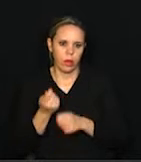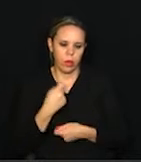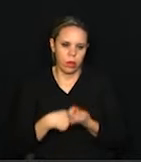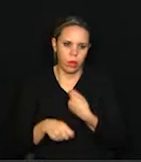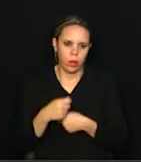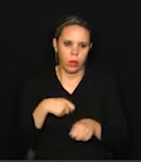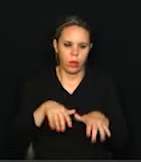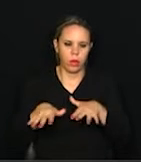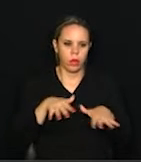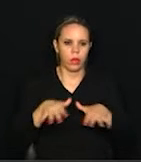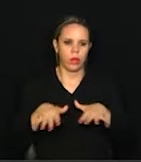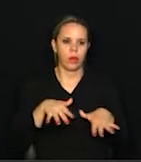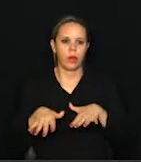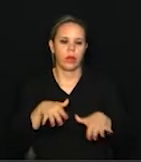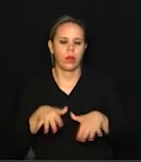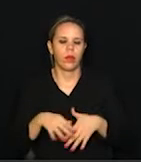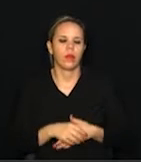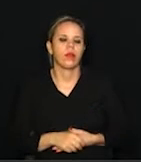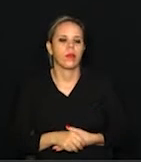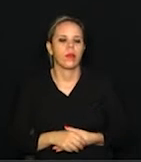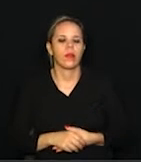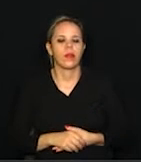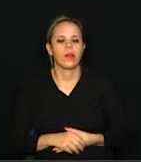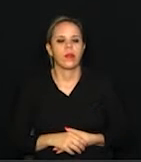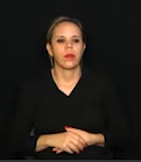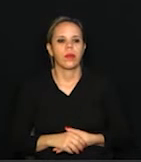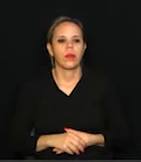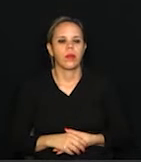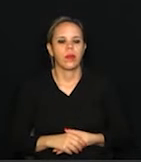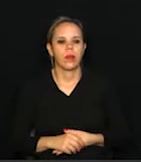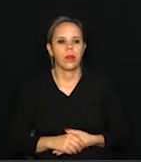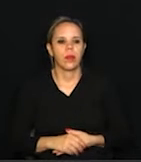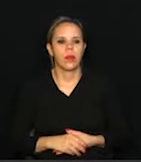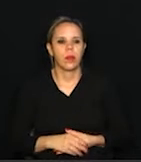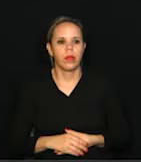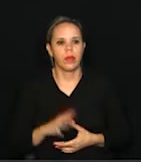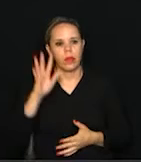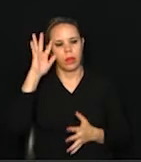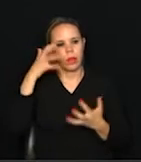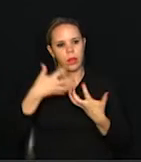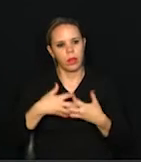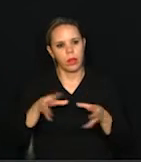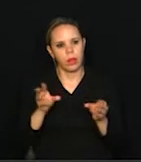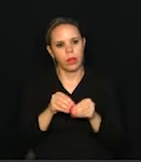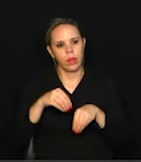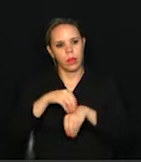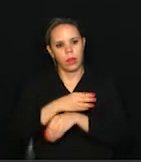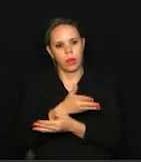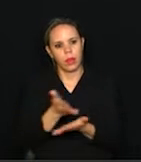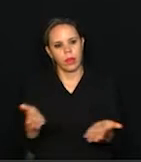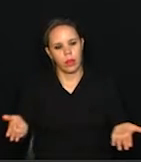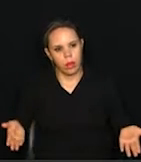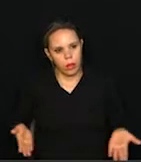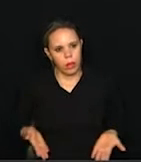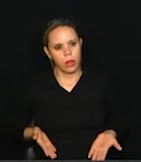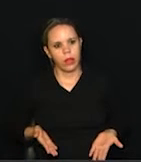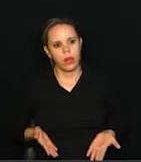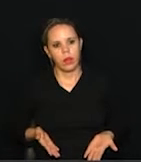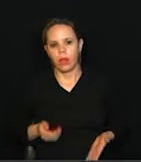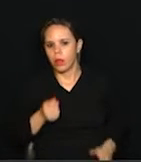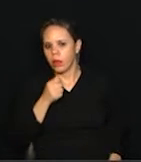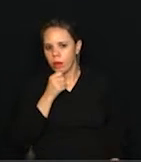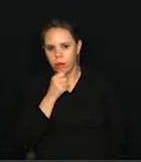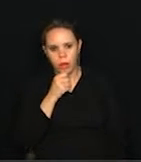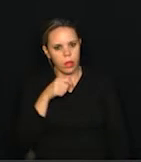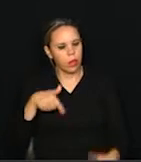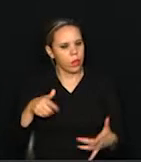da mobilidade, né? Então, basicamente, senhores, é esse raciocínio que eu queria colocar para vocês. Para quem não está